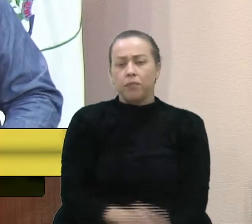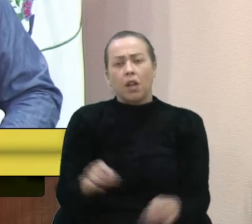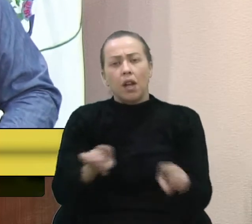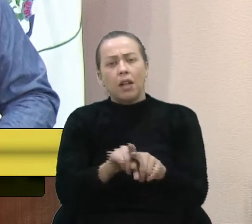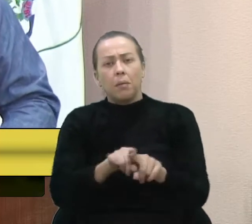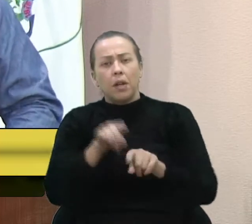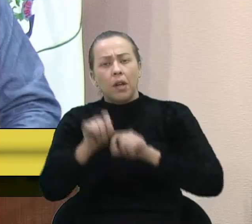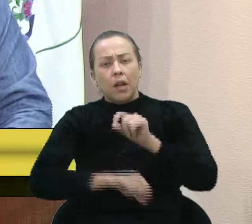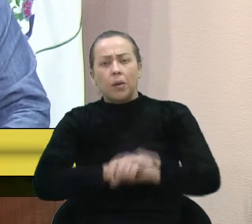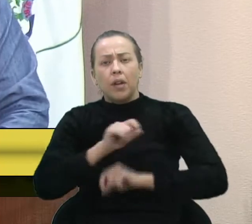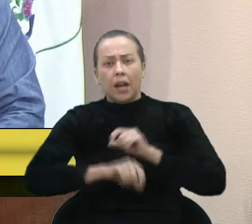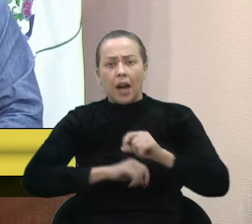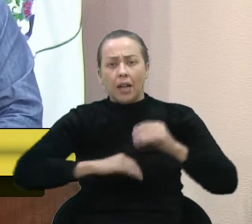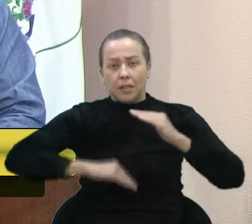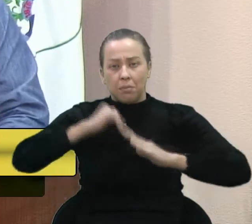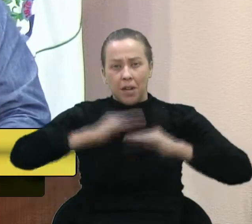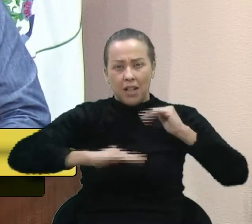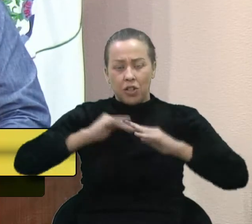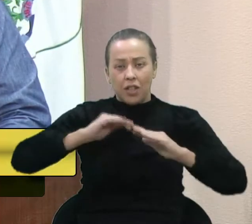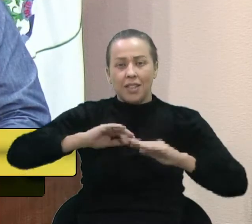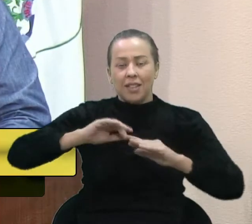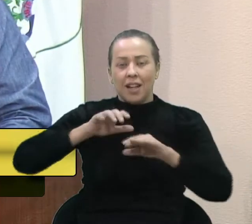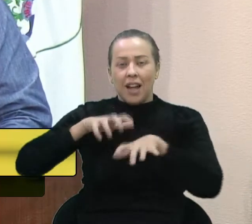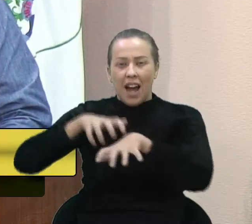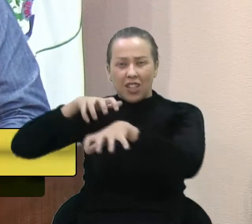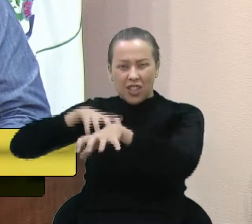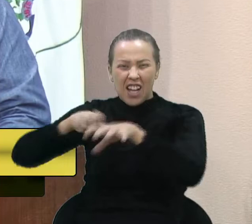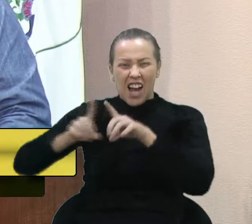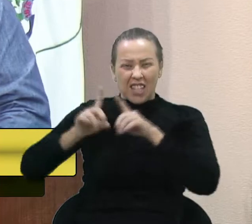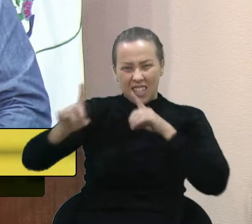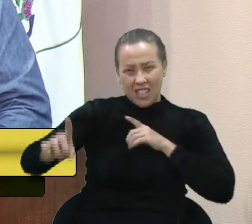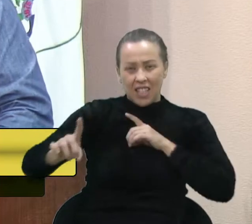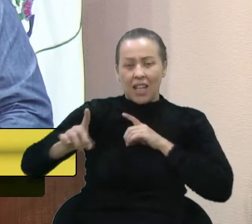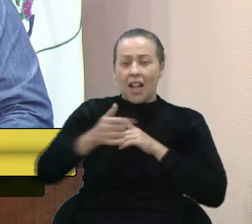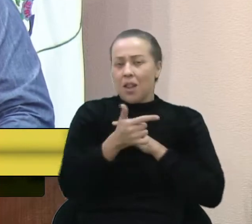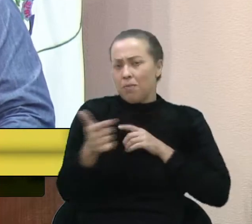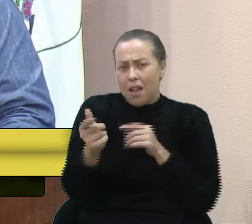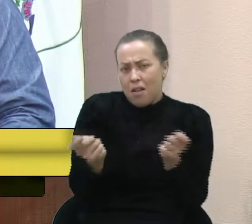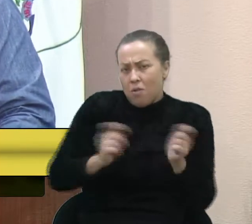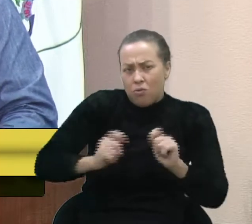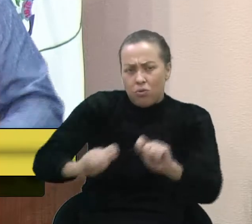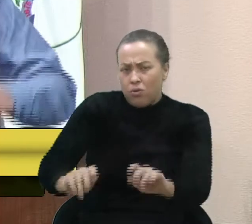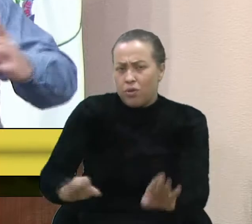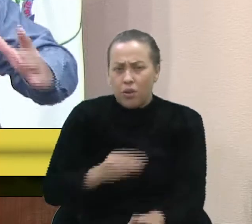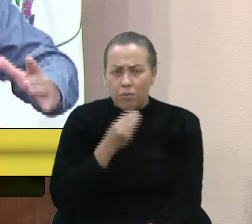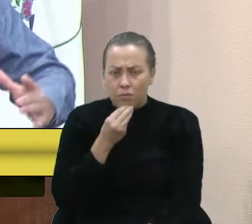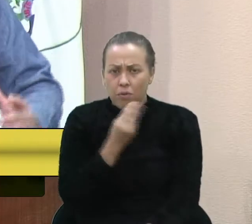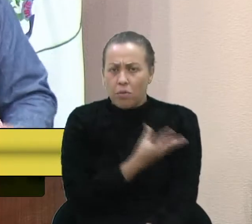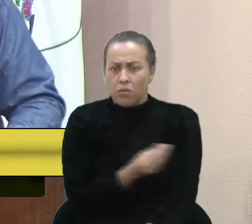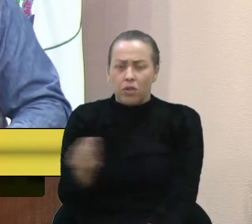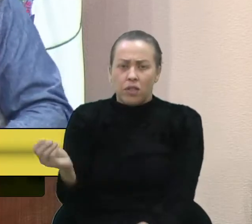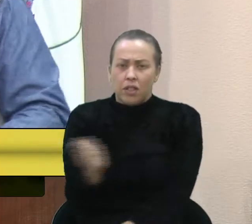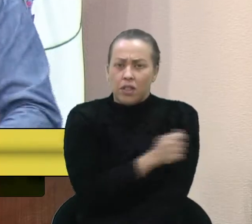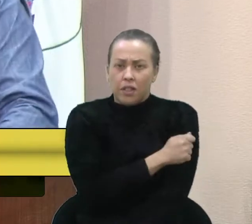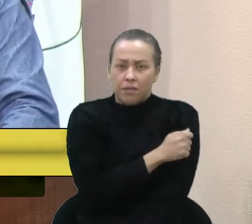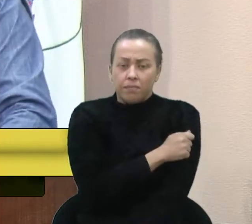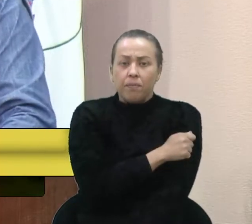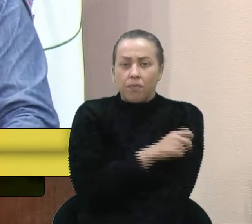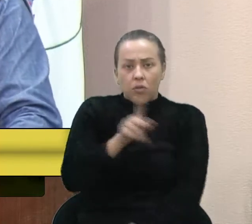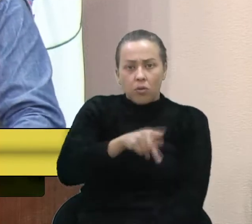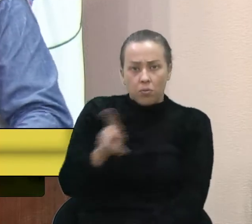Entretanto, as atividades não presenciais seguem sem condições muitas vezes, dos alunos,